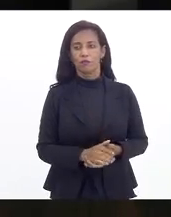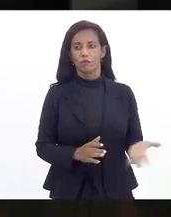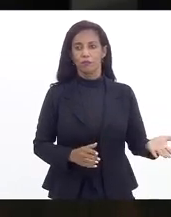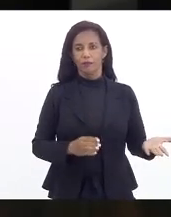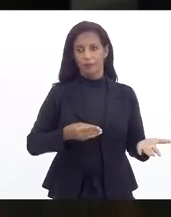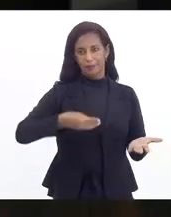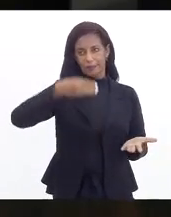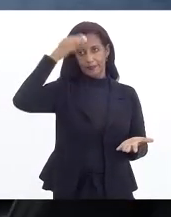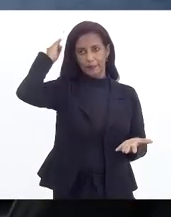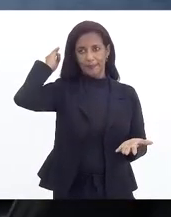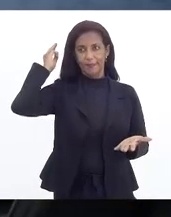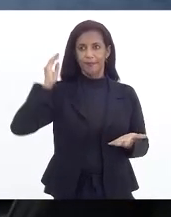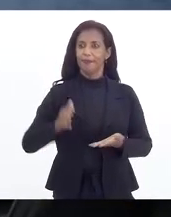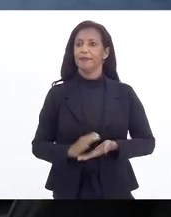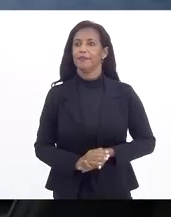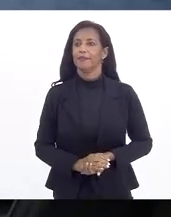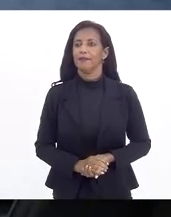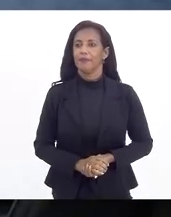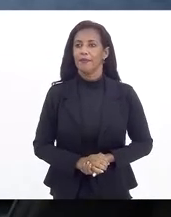deputado Márcio Pacheco.